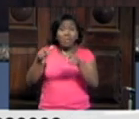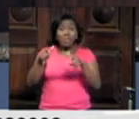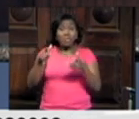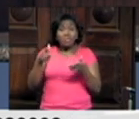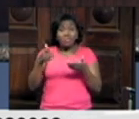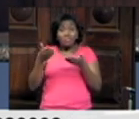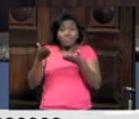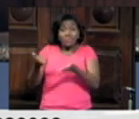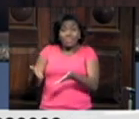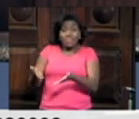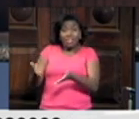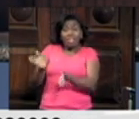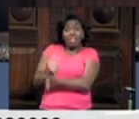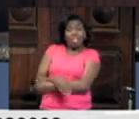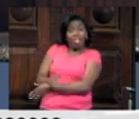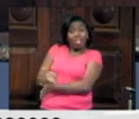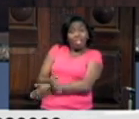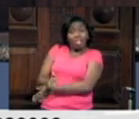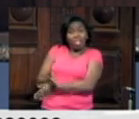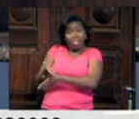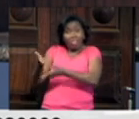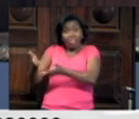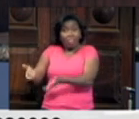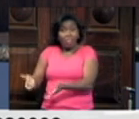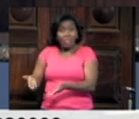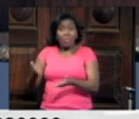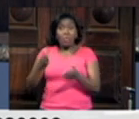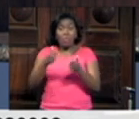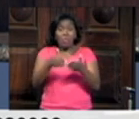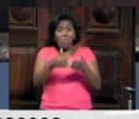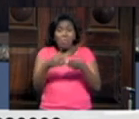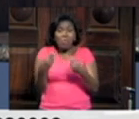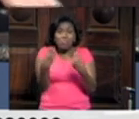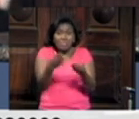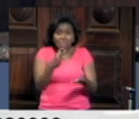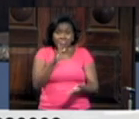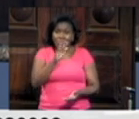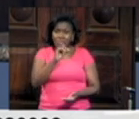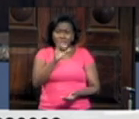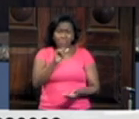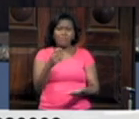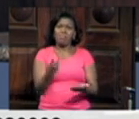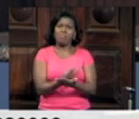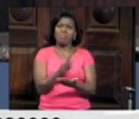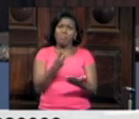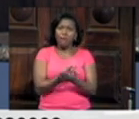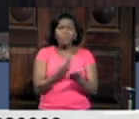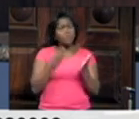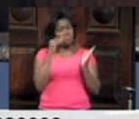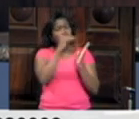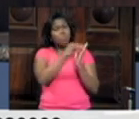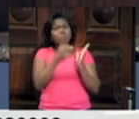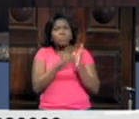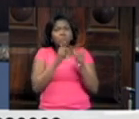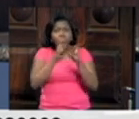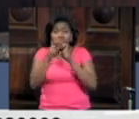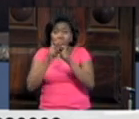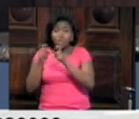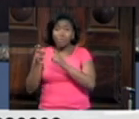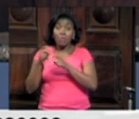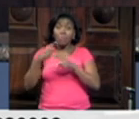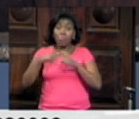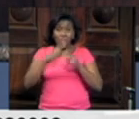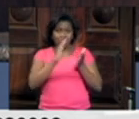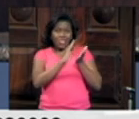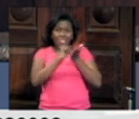se esvair as concessões de incentivo fiscal. Não vamos botar em pauta, porque, tirando essa prerrogativa